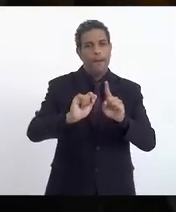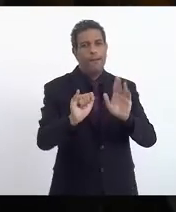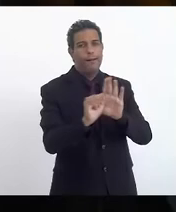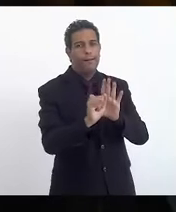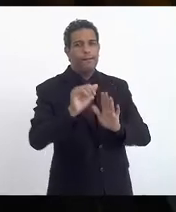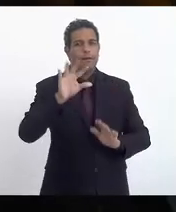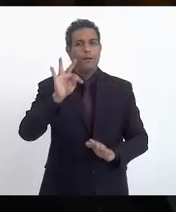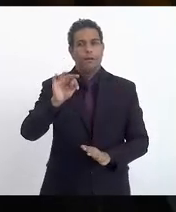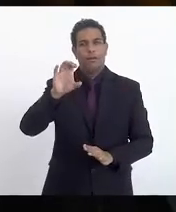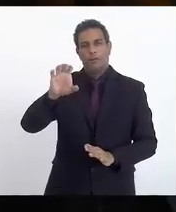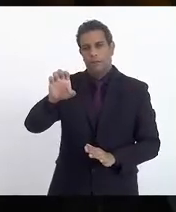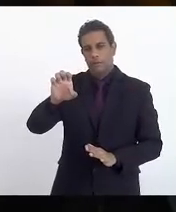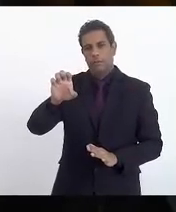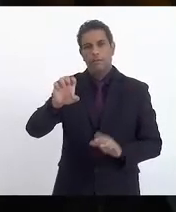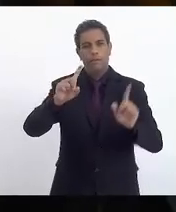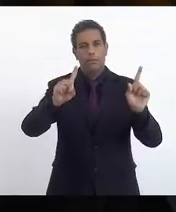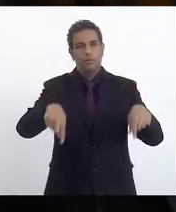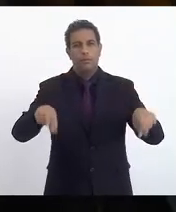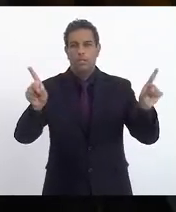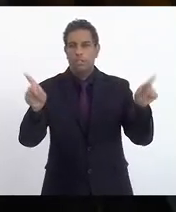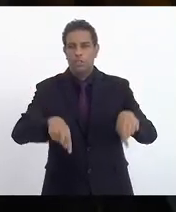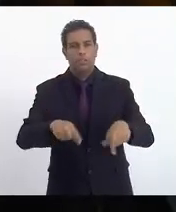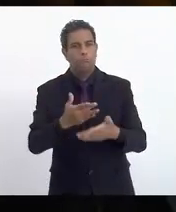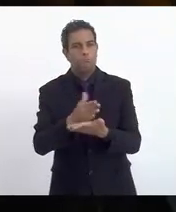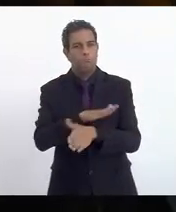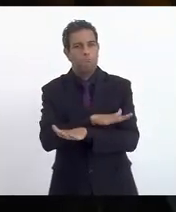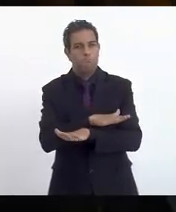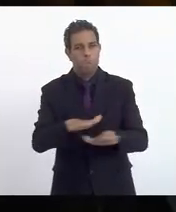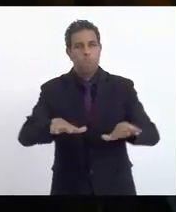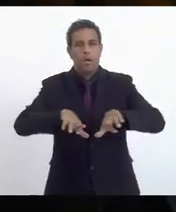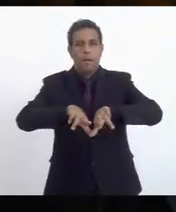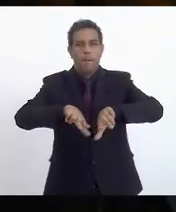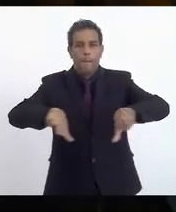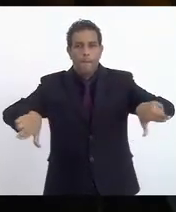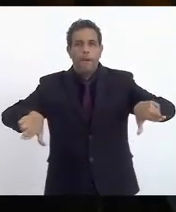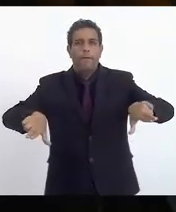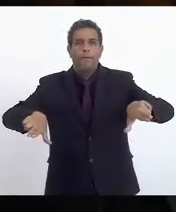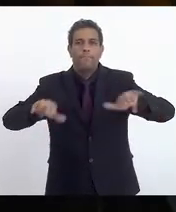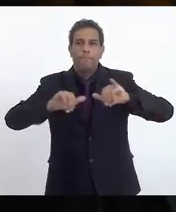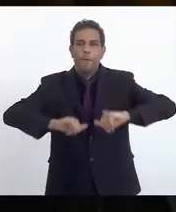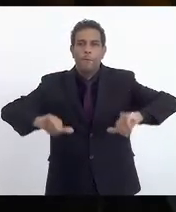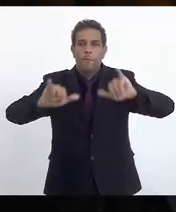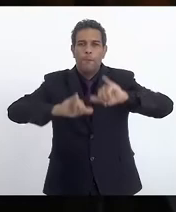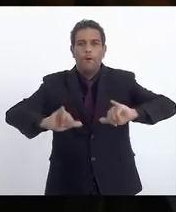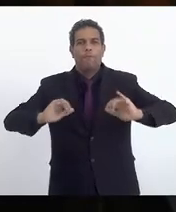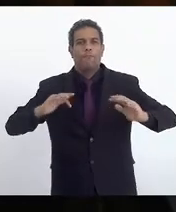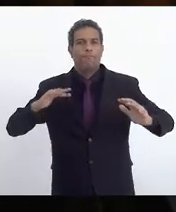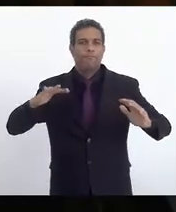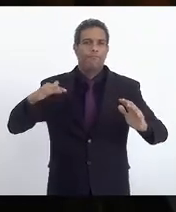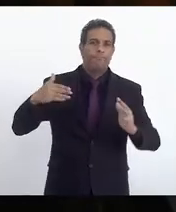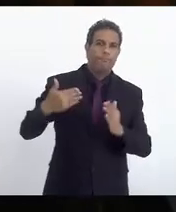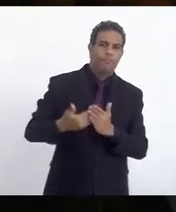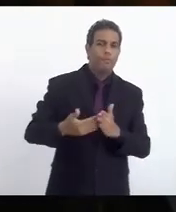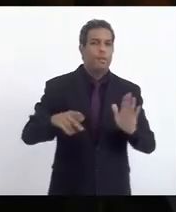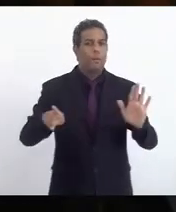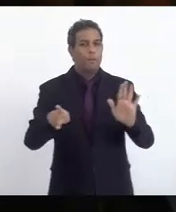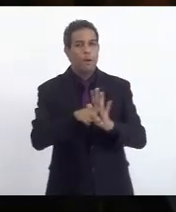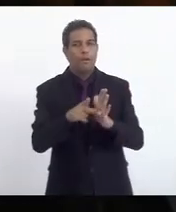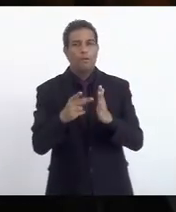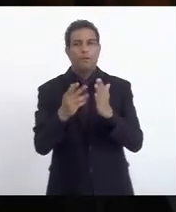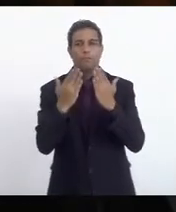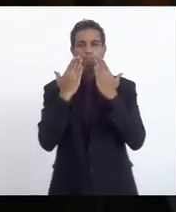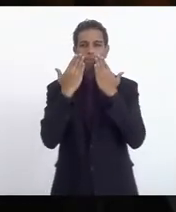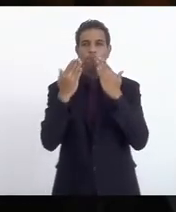TCE decidiu suspender o edital com várias provocações e questionamentos feitos pela própria frente